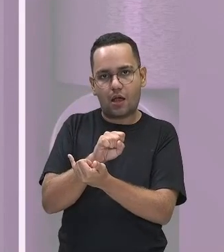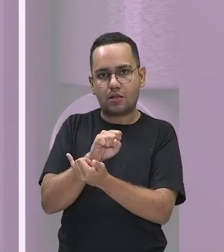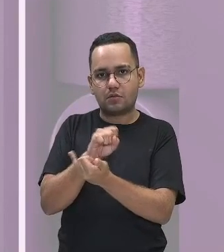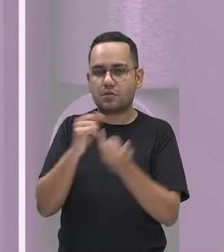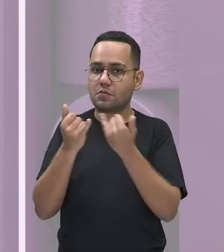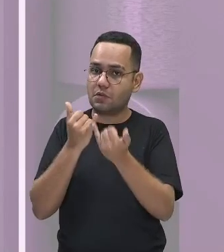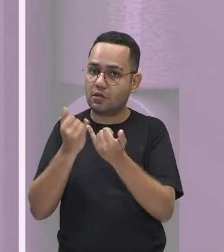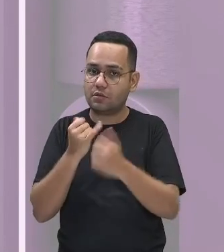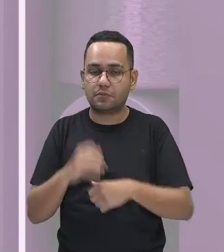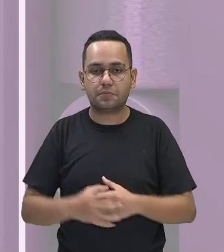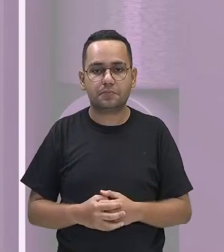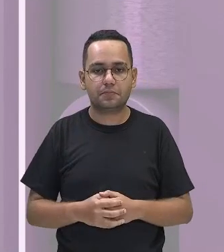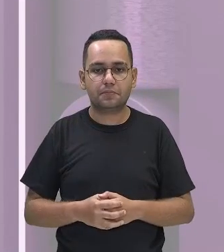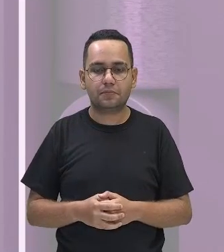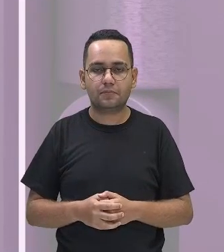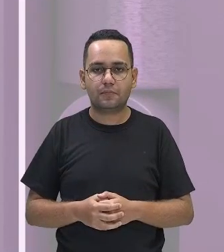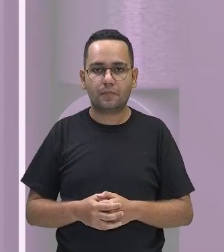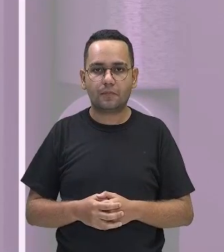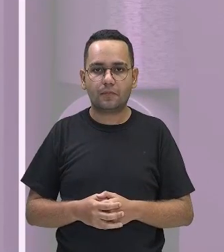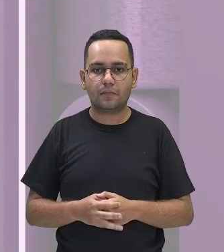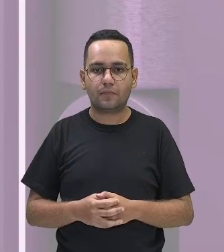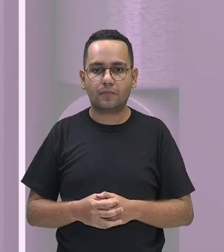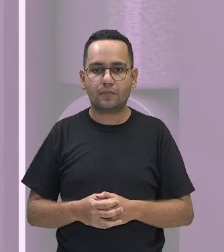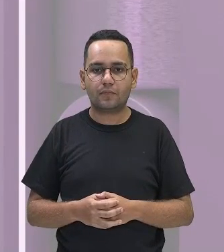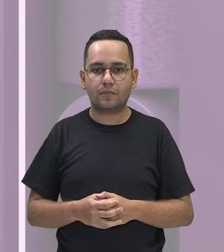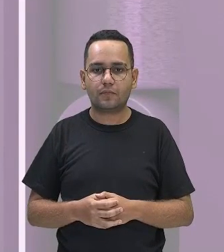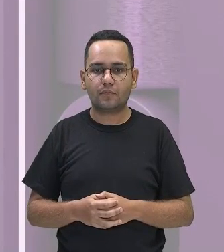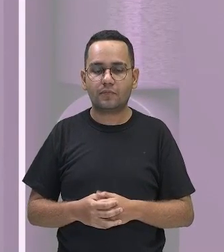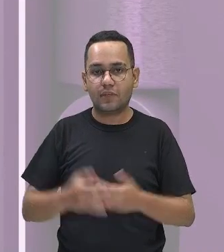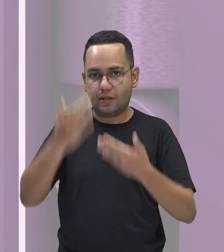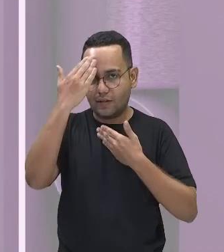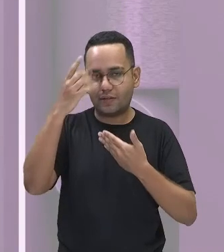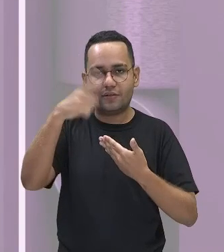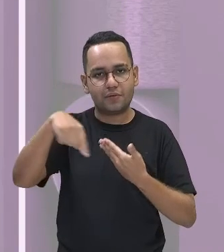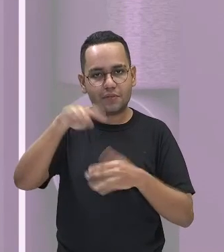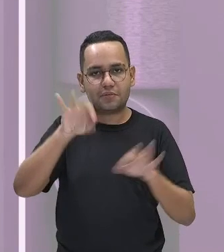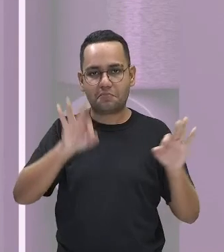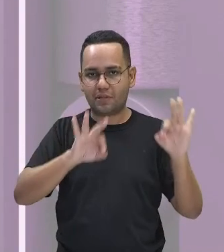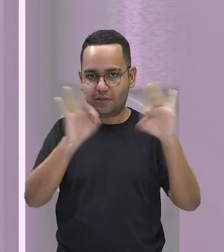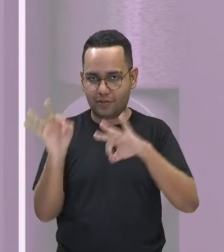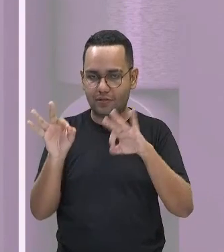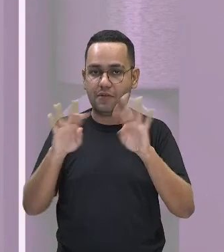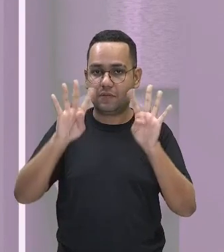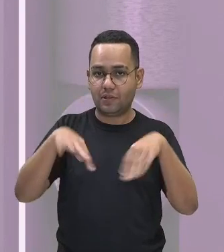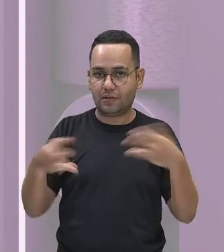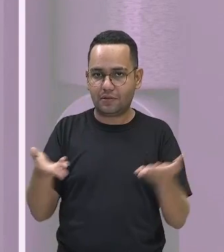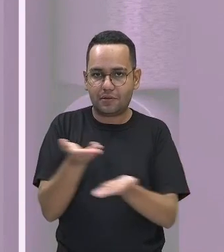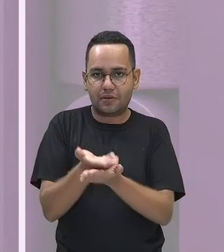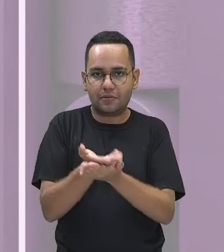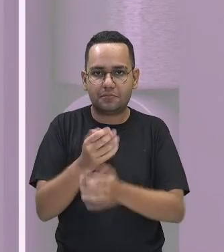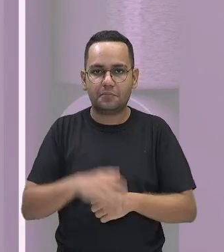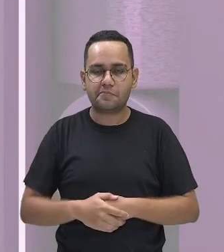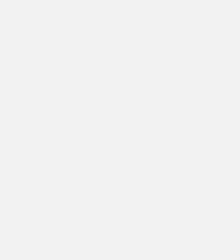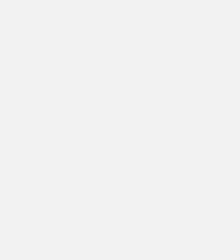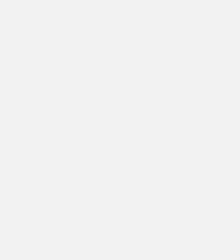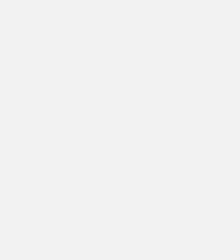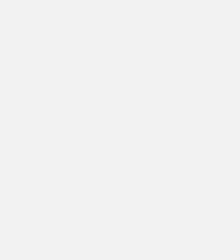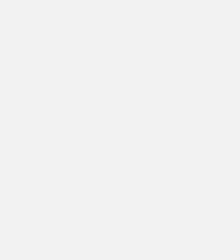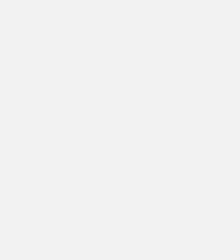ângulos congruentes. Tá ok? Então, eu quero agradecer a atenção de todos e vamos finalizar a nossa aula.